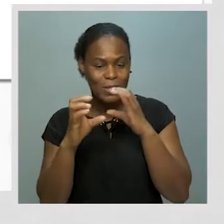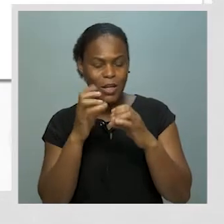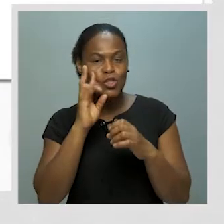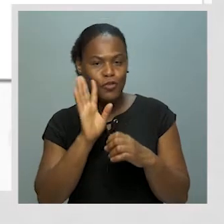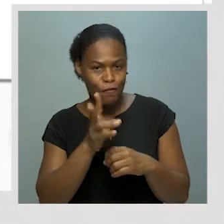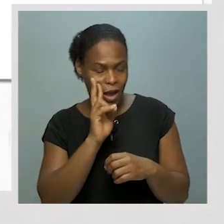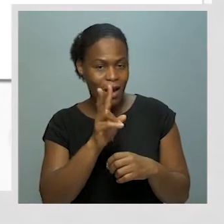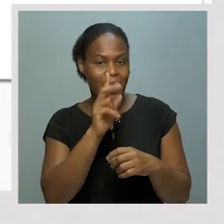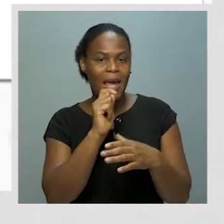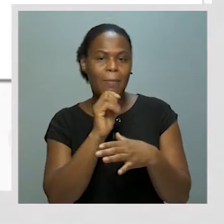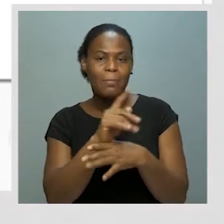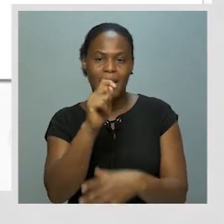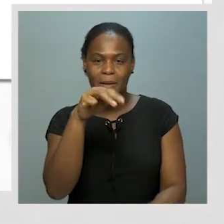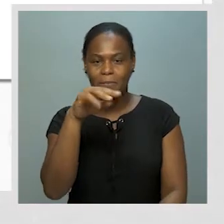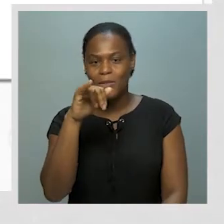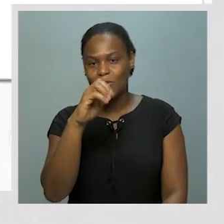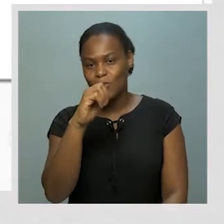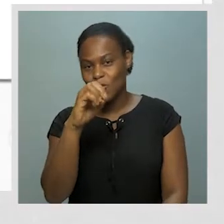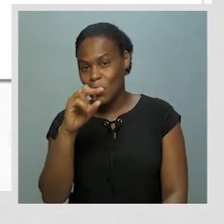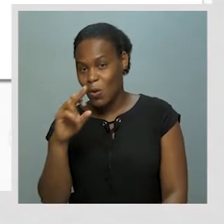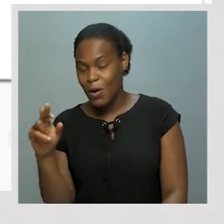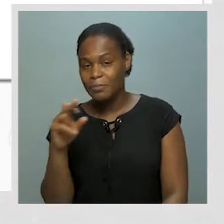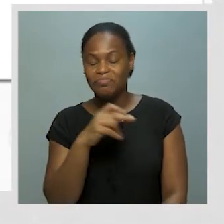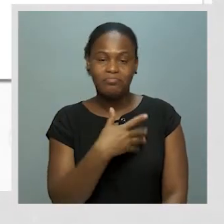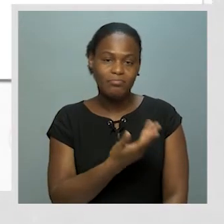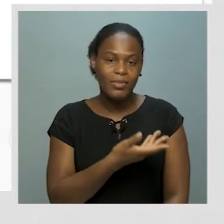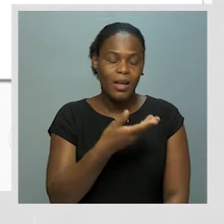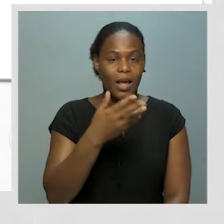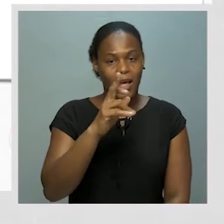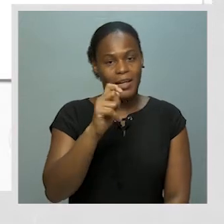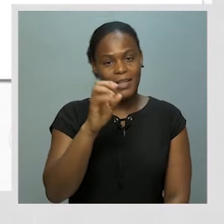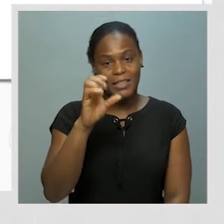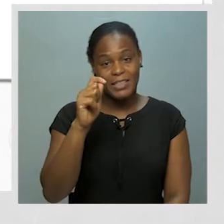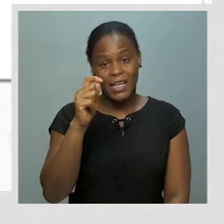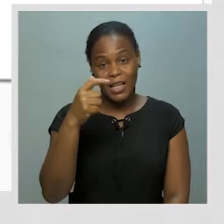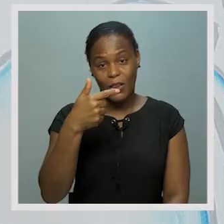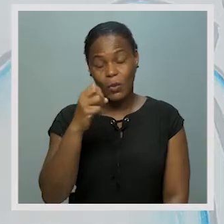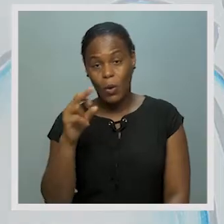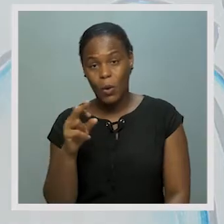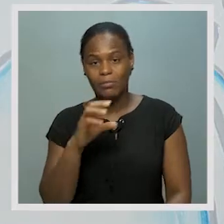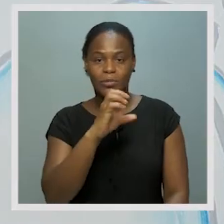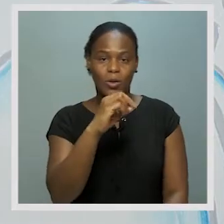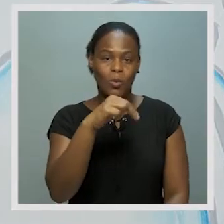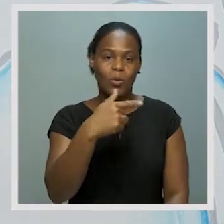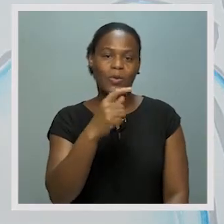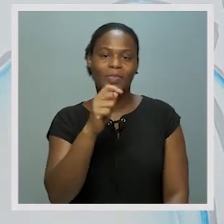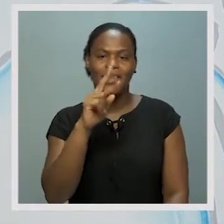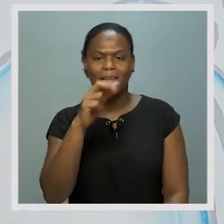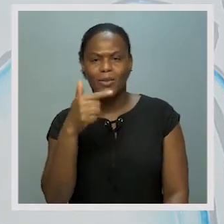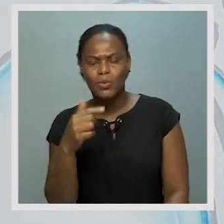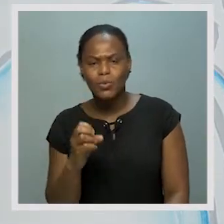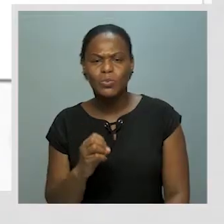emissor, mensagem, receptor, canal de comunicação, contexto referencial e código, e qual a sua relação